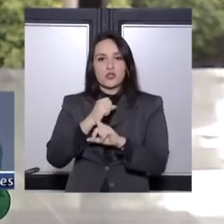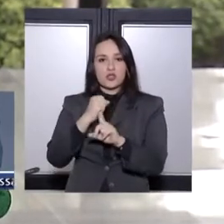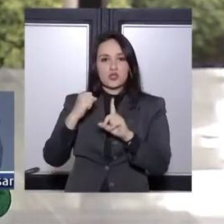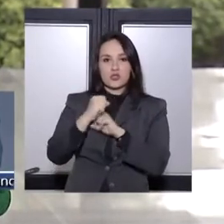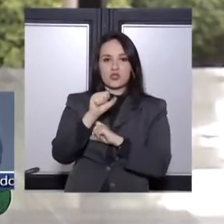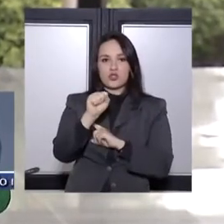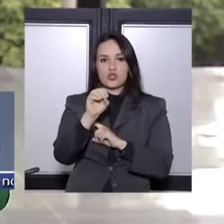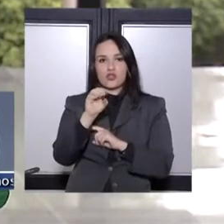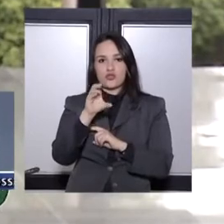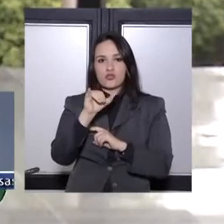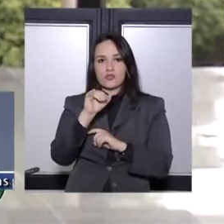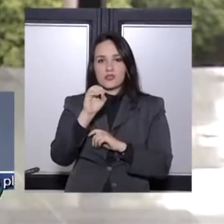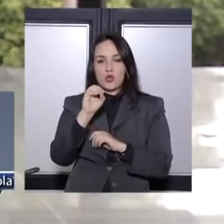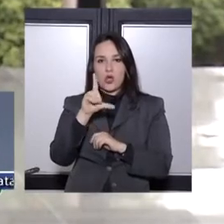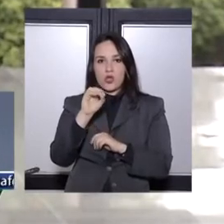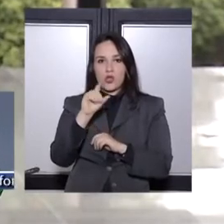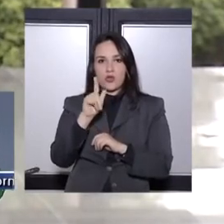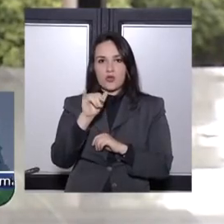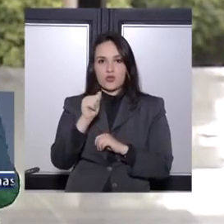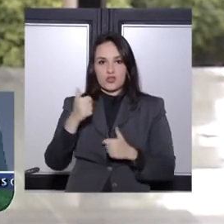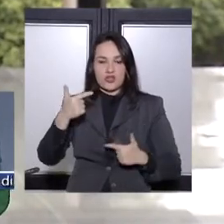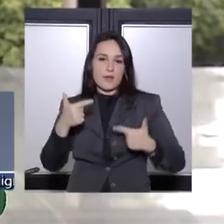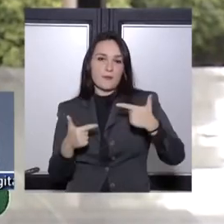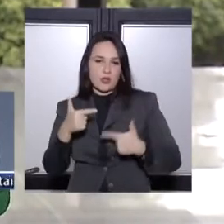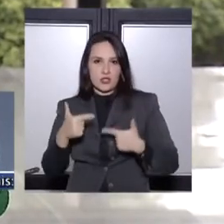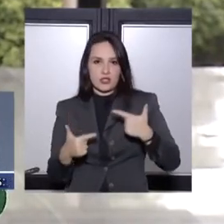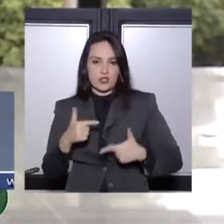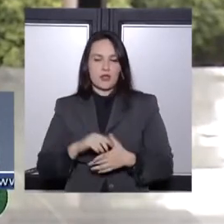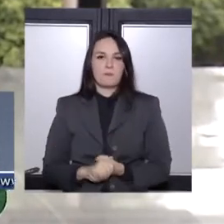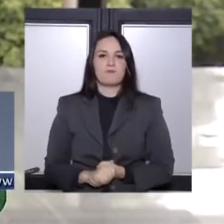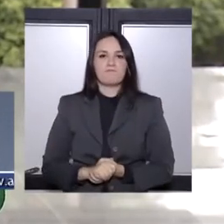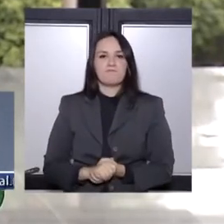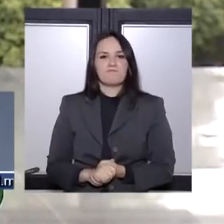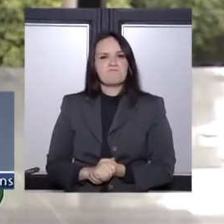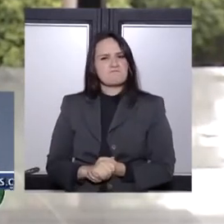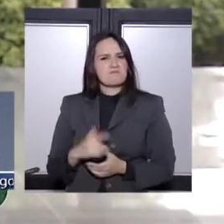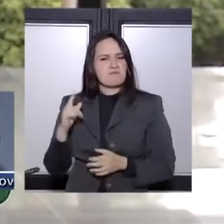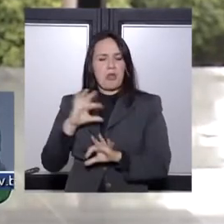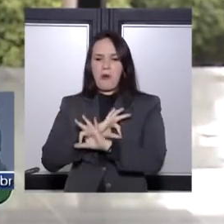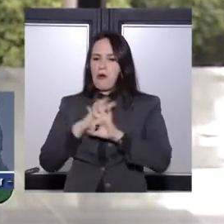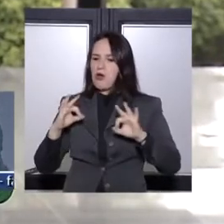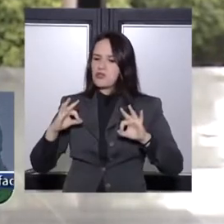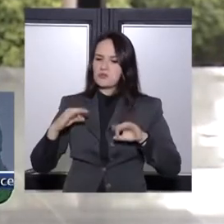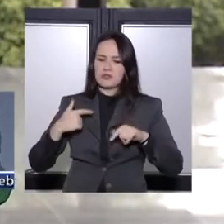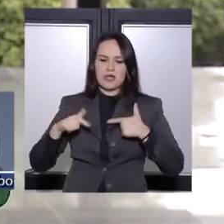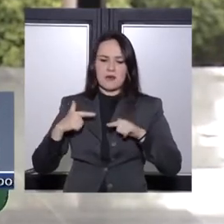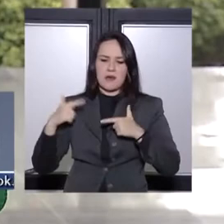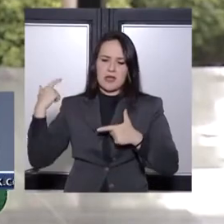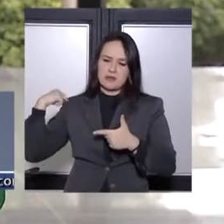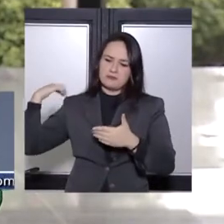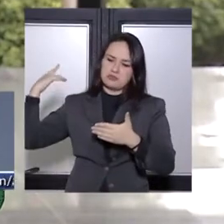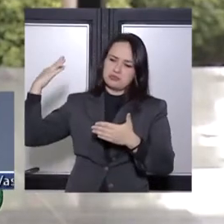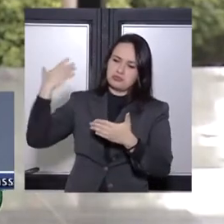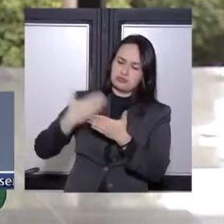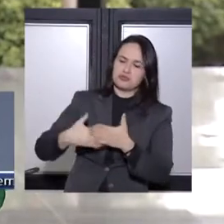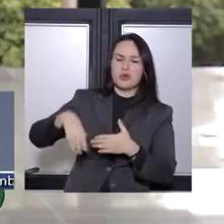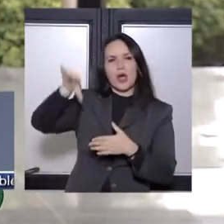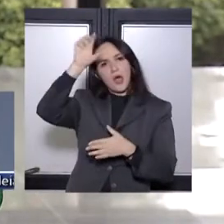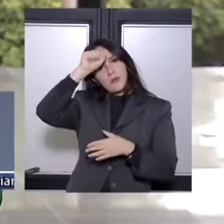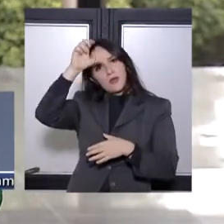em 1946. Construiu uma brilhante carreira intelectual, de